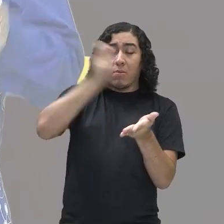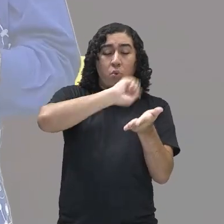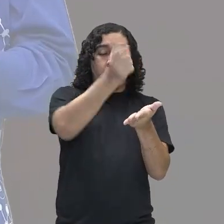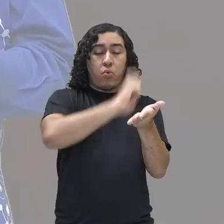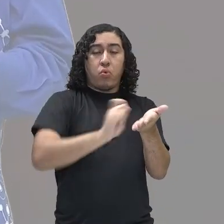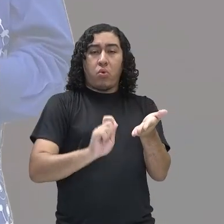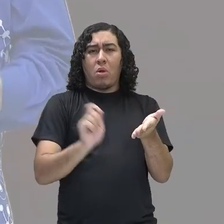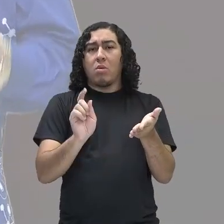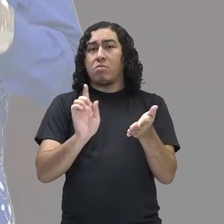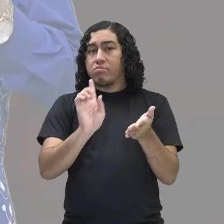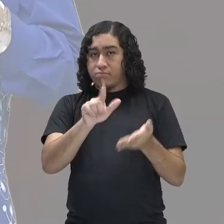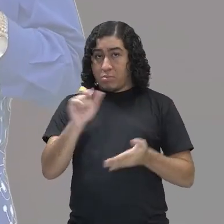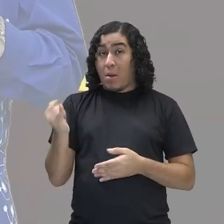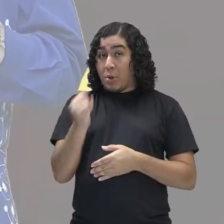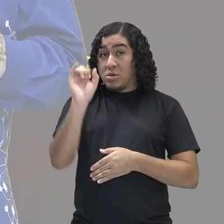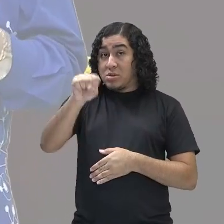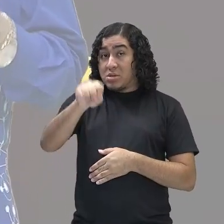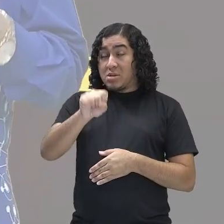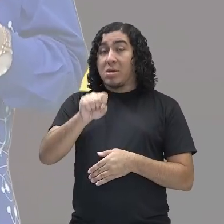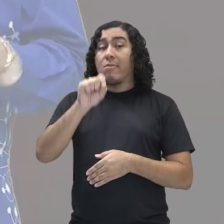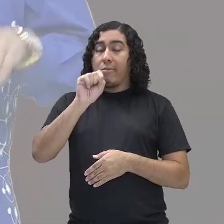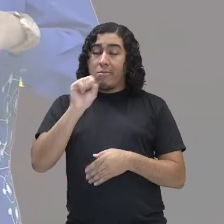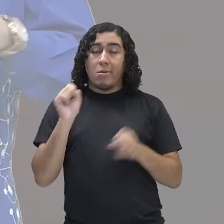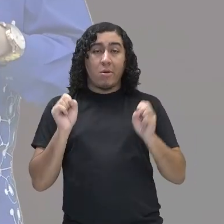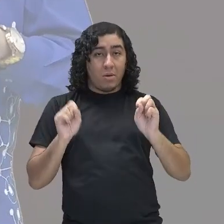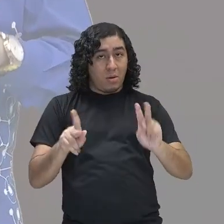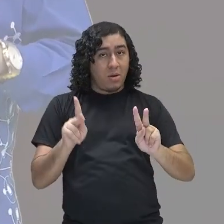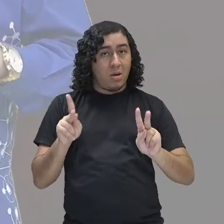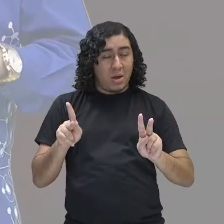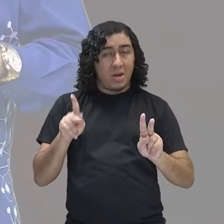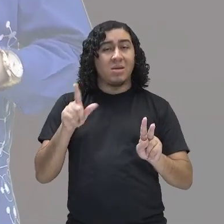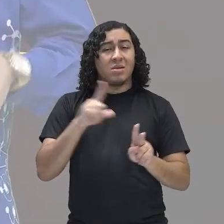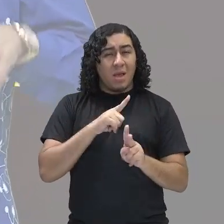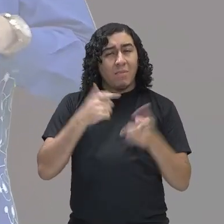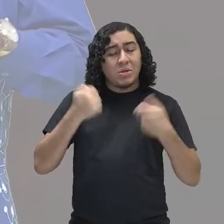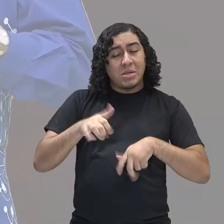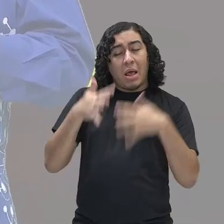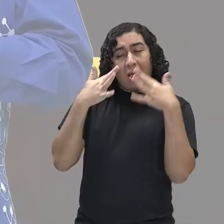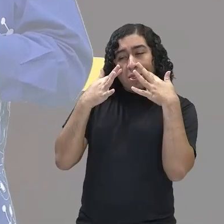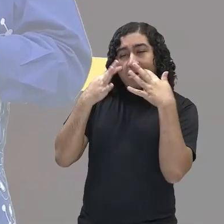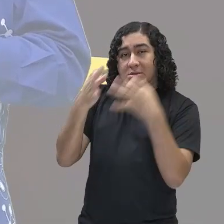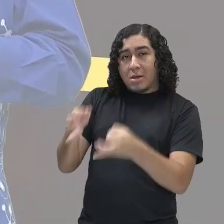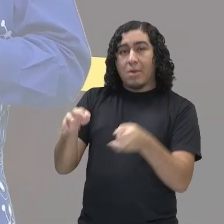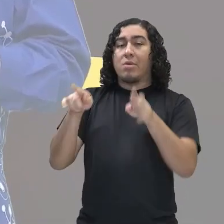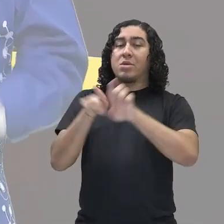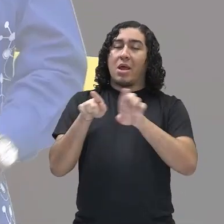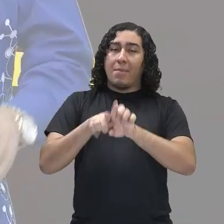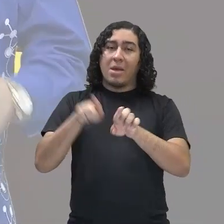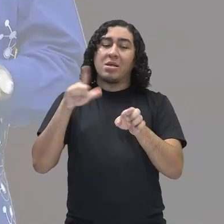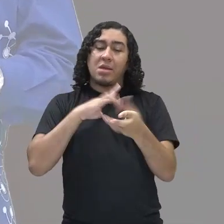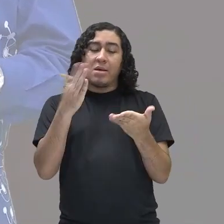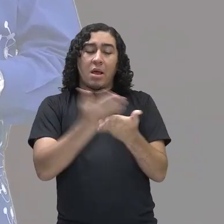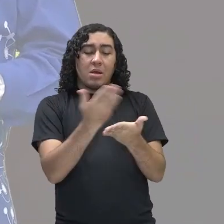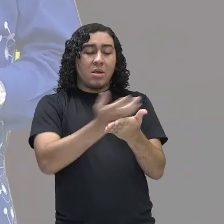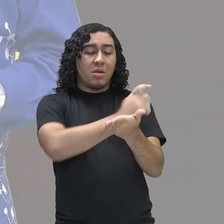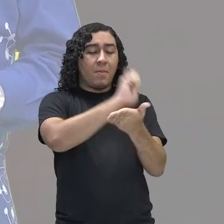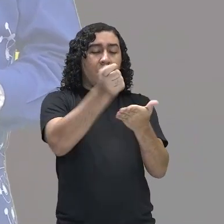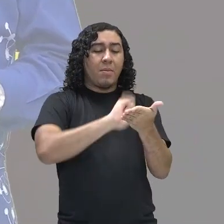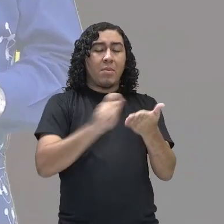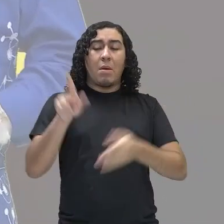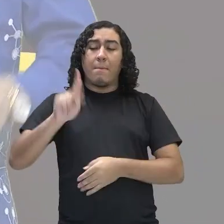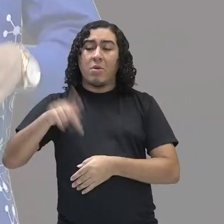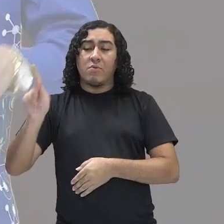isso também é importante. Faz parte do processo, prestar atenção, fazer um registro das coisas que estão